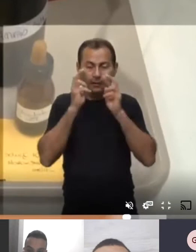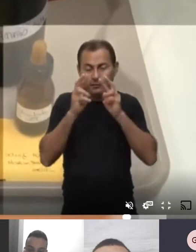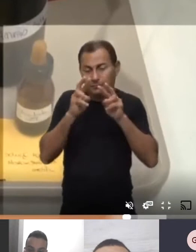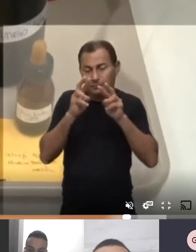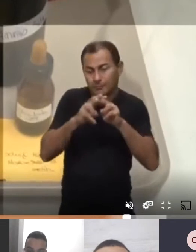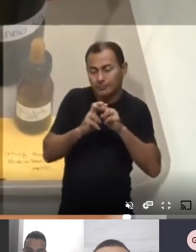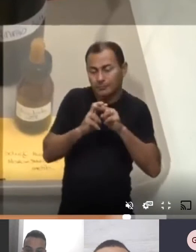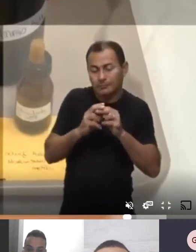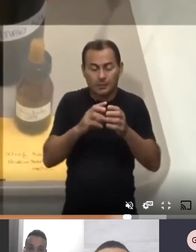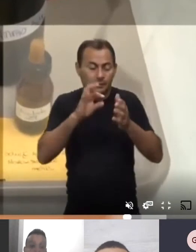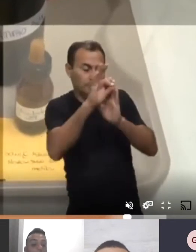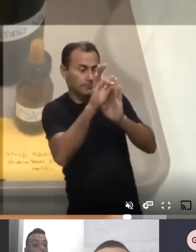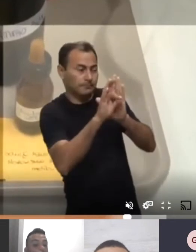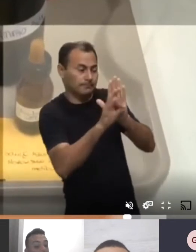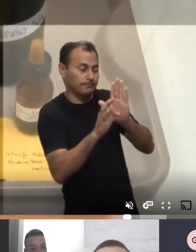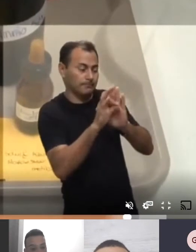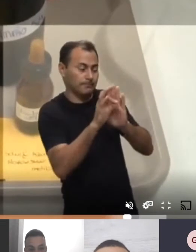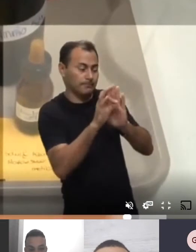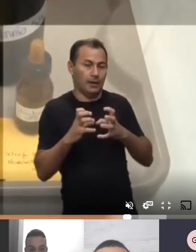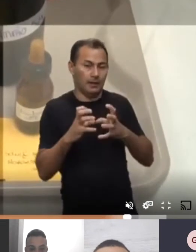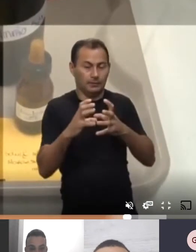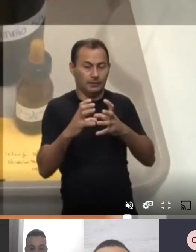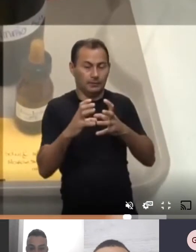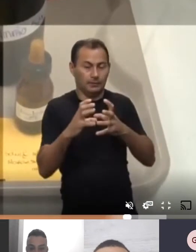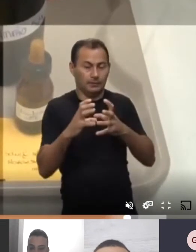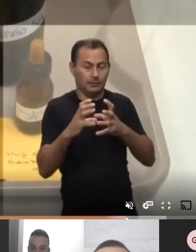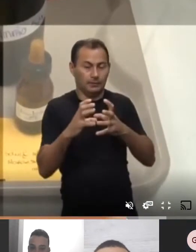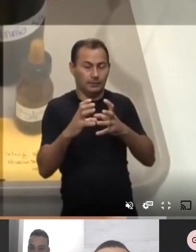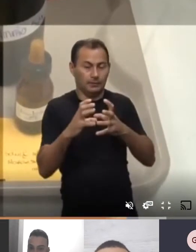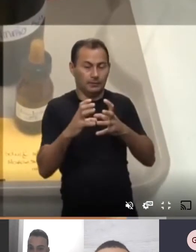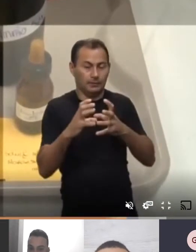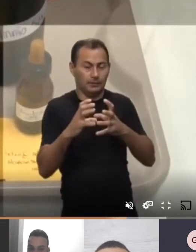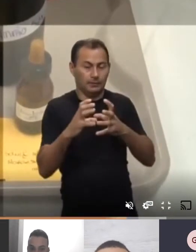mudou. Agora, a gente vai ver